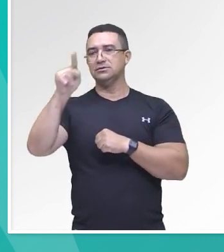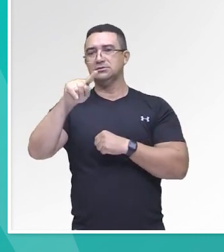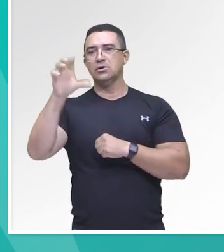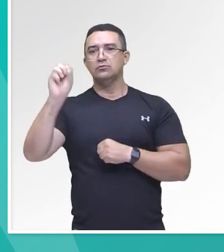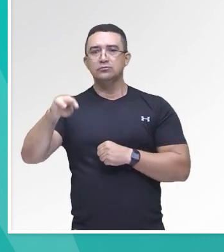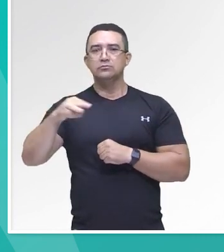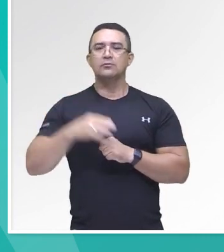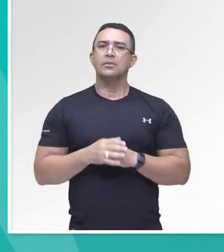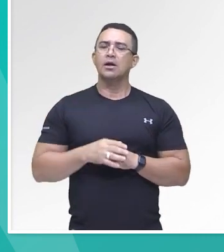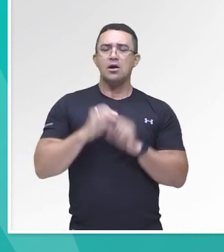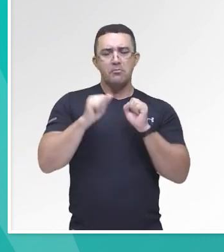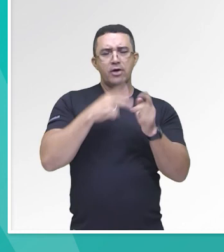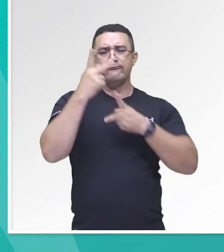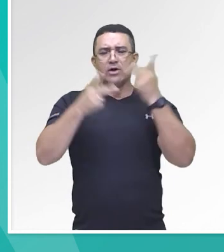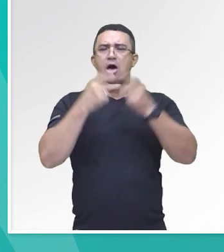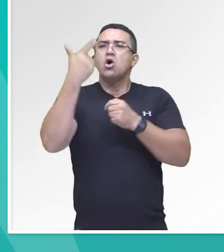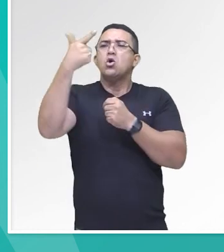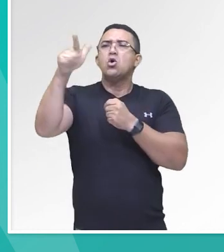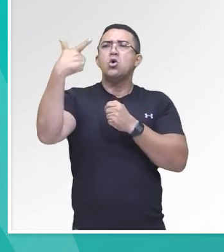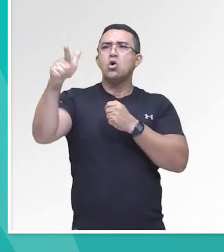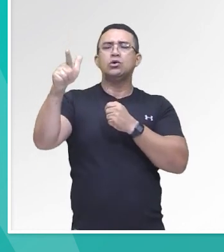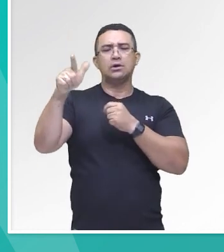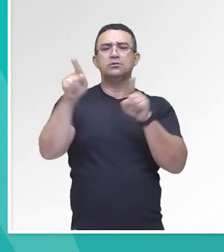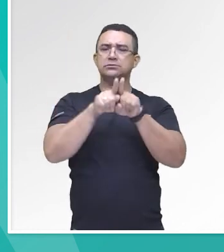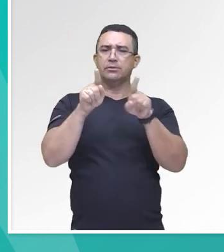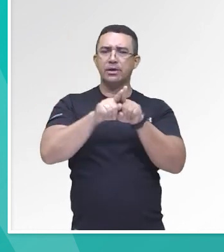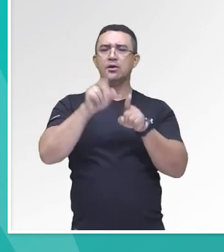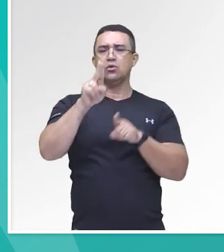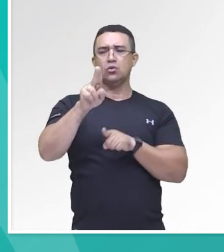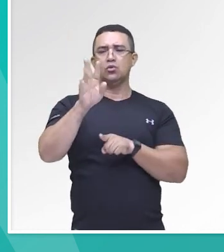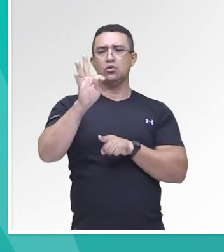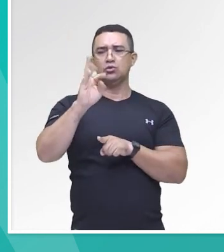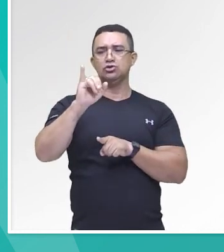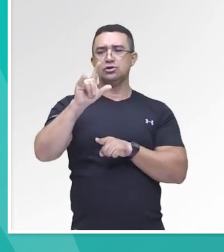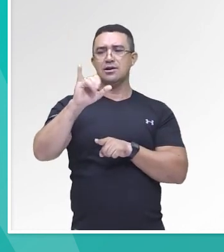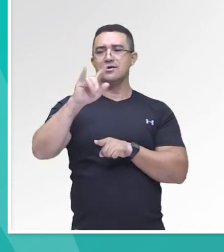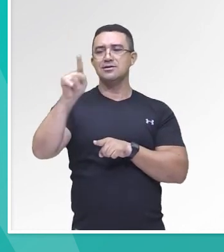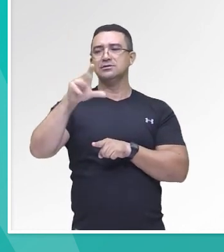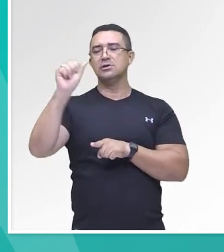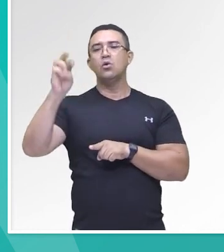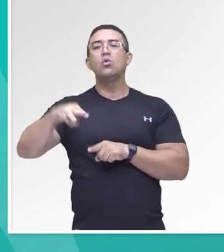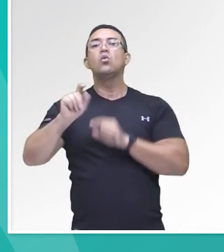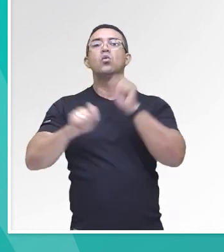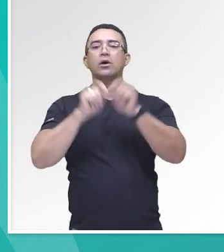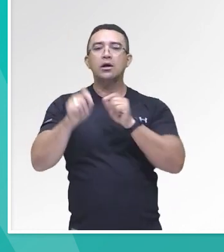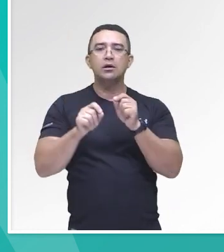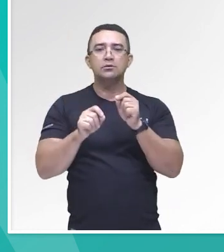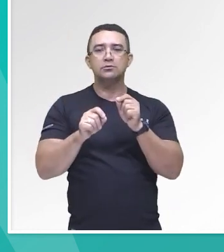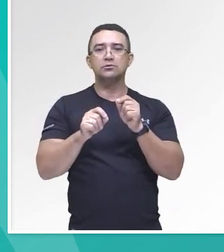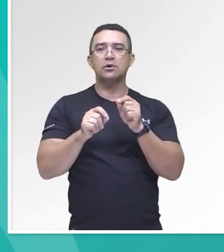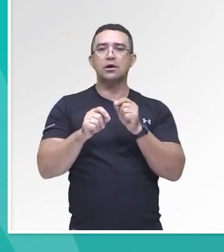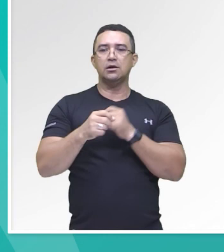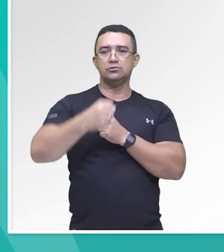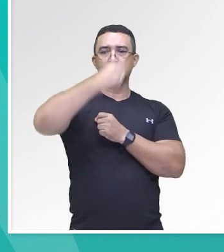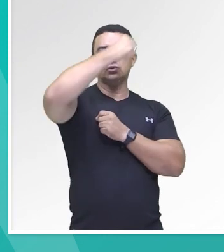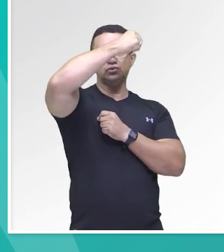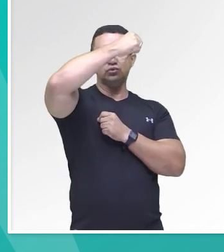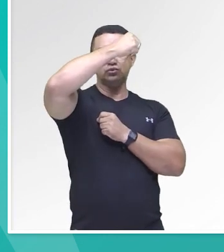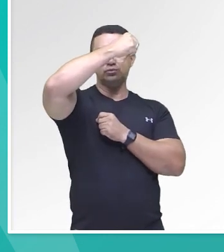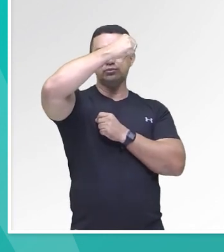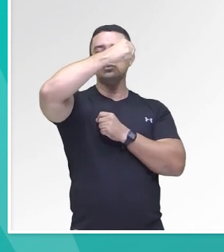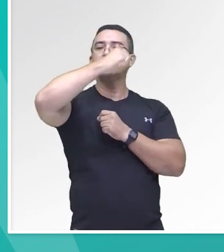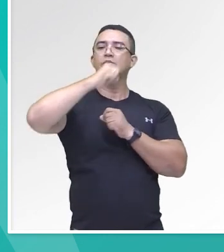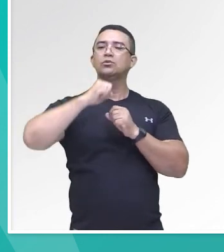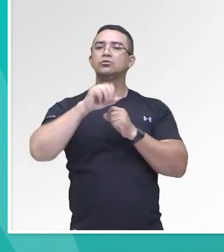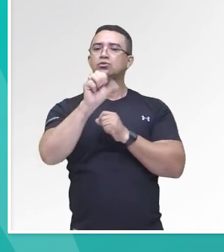poderia dizer, outras utilizam super-heróis, mas não foi necessário. Eu passei uma vírgula e